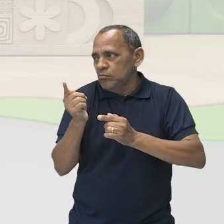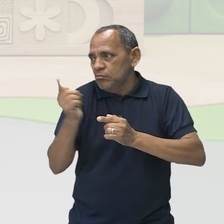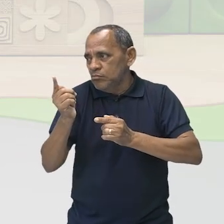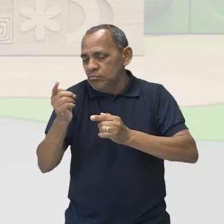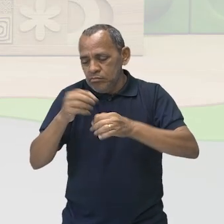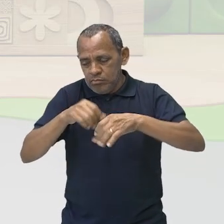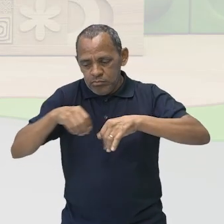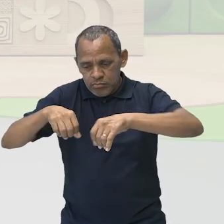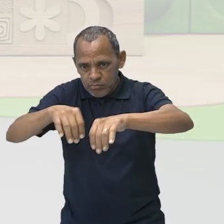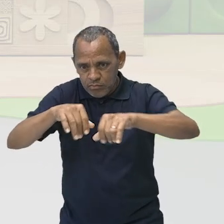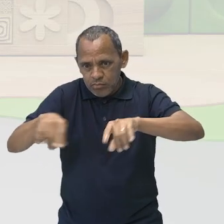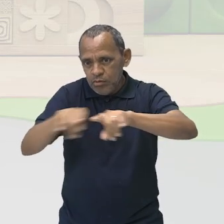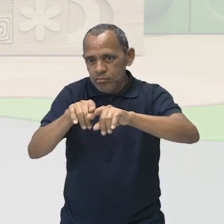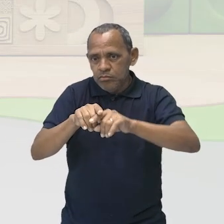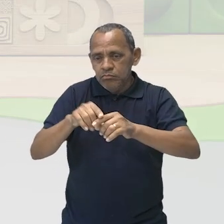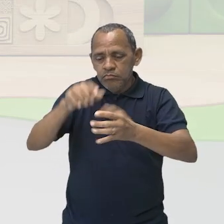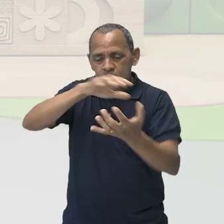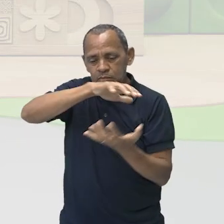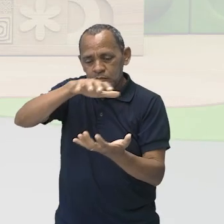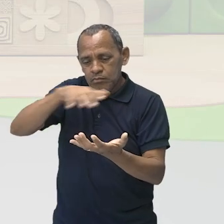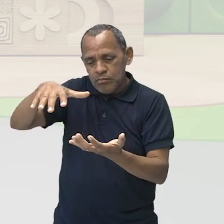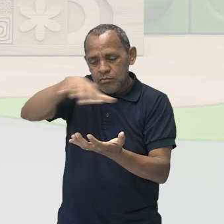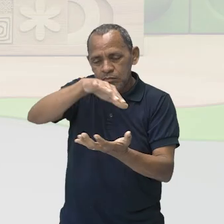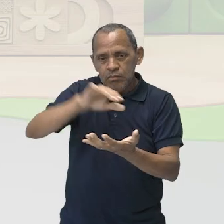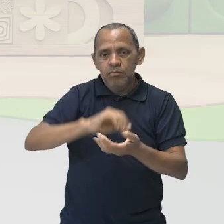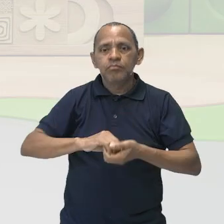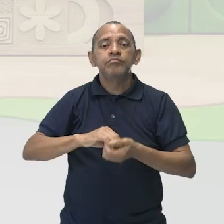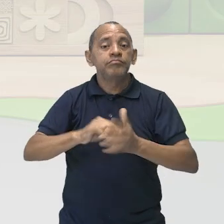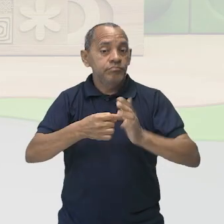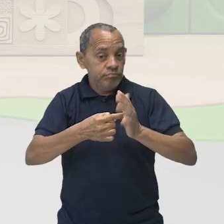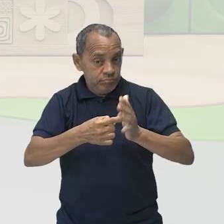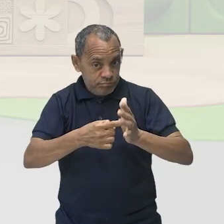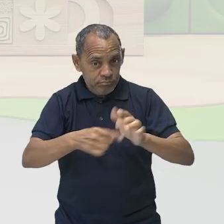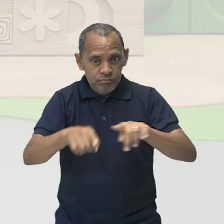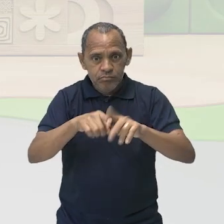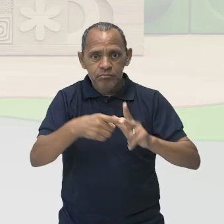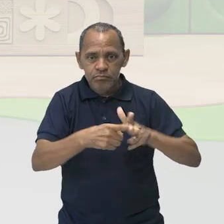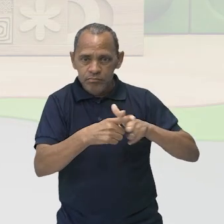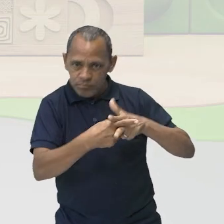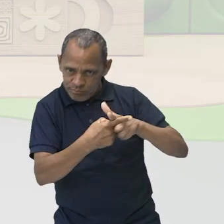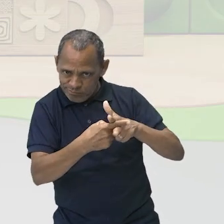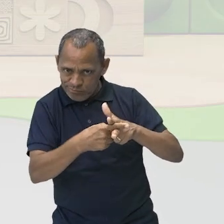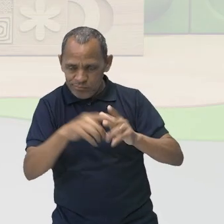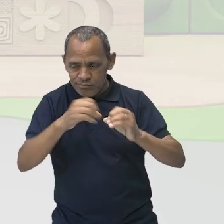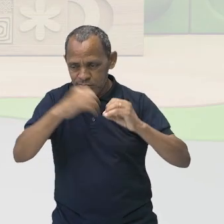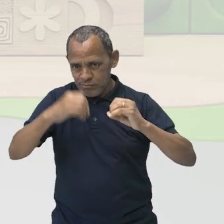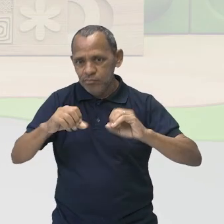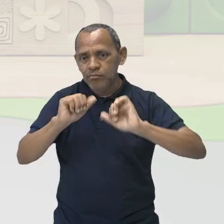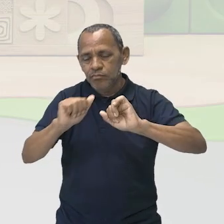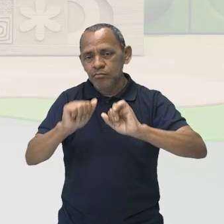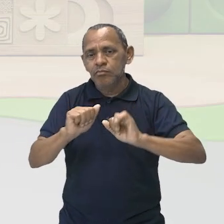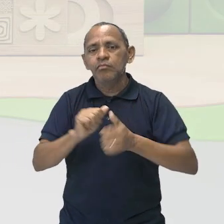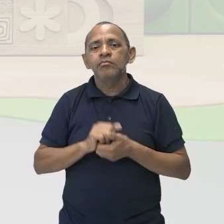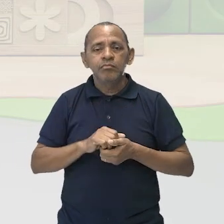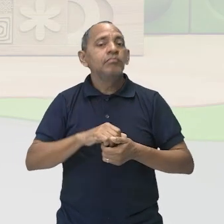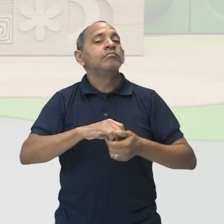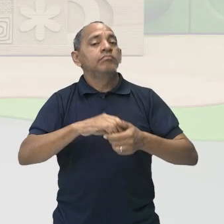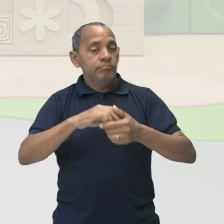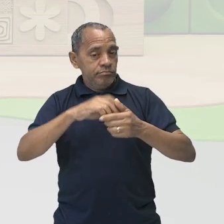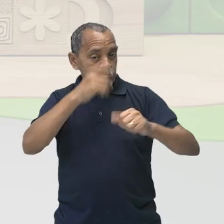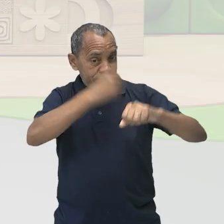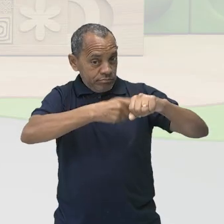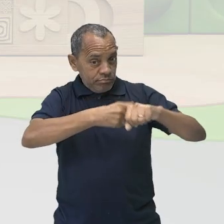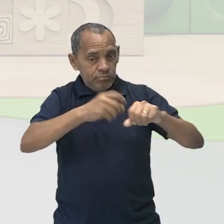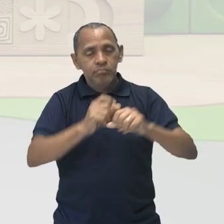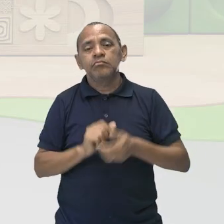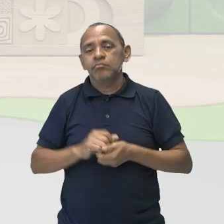atmosfera também. Lembre-se, então, que as ondas mecânicas precisam desse meio, seja ele sólido, líquido ou gasoso, para se propagar. E